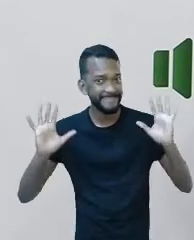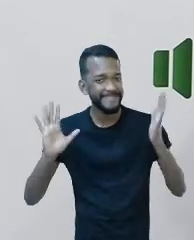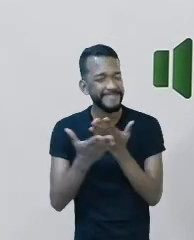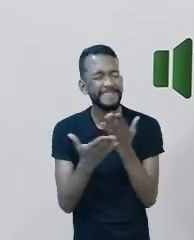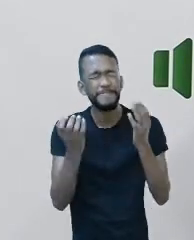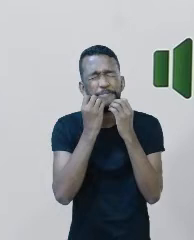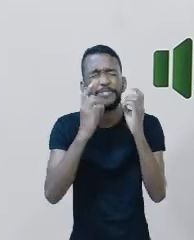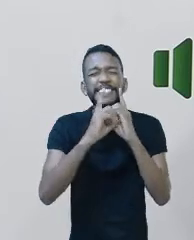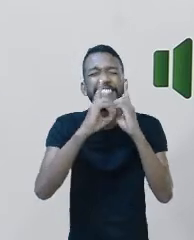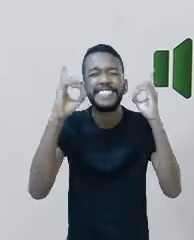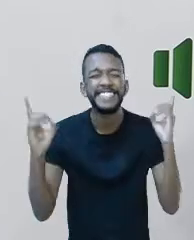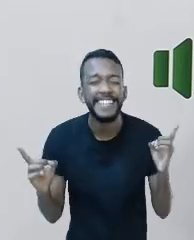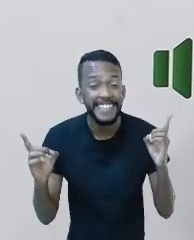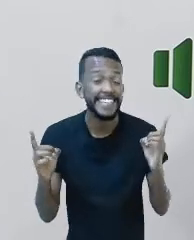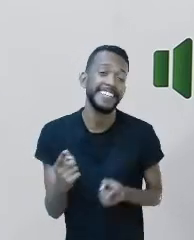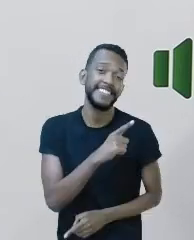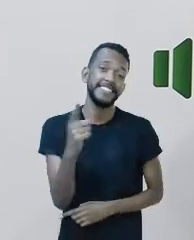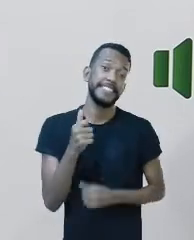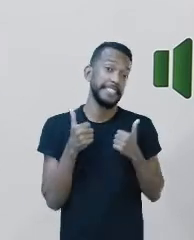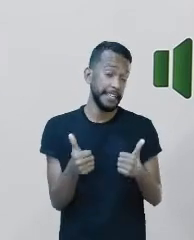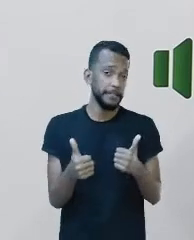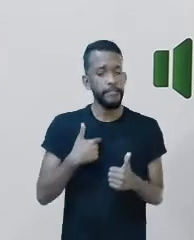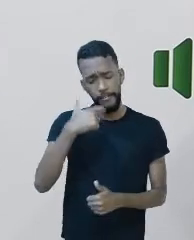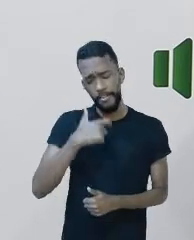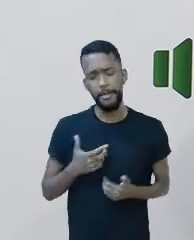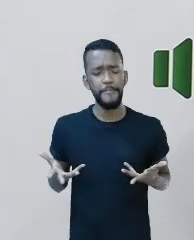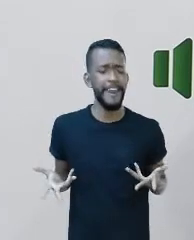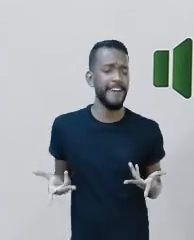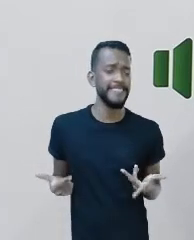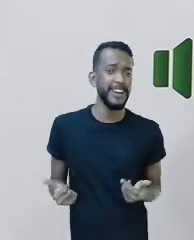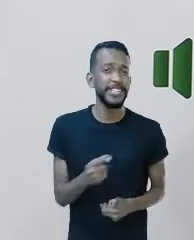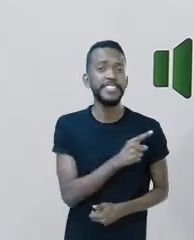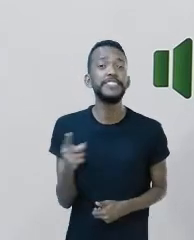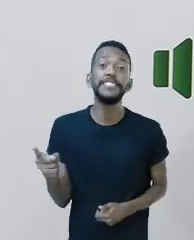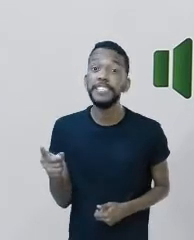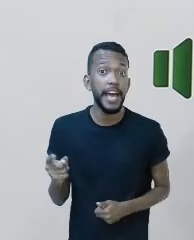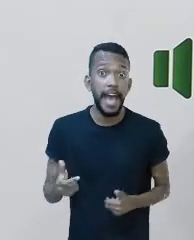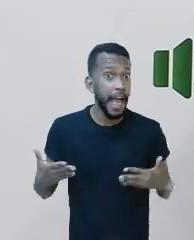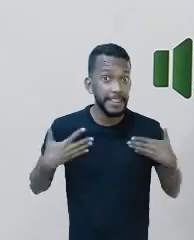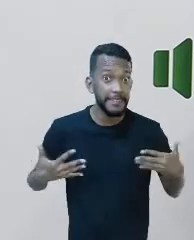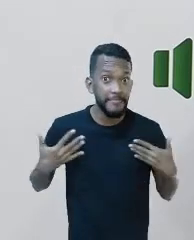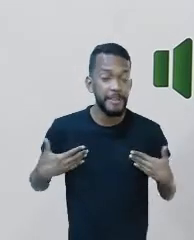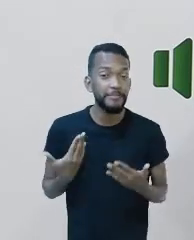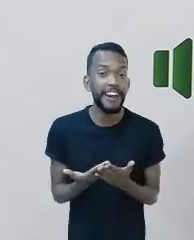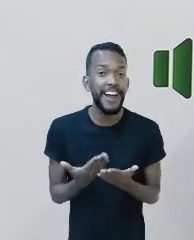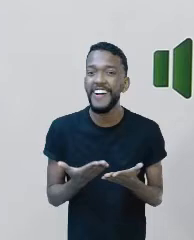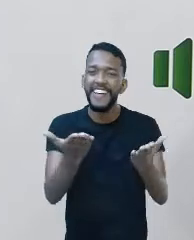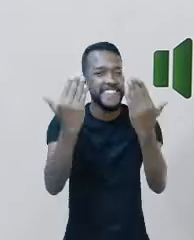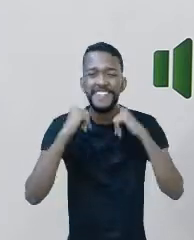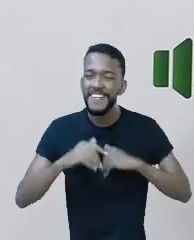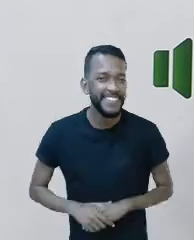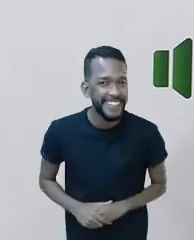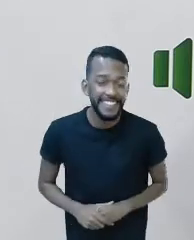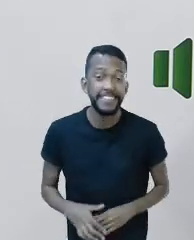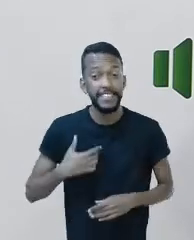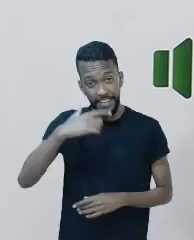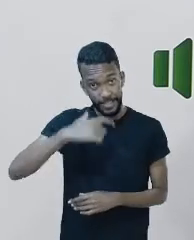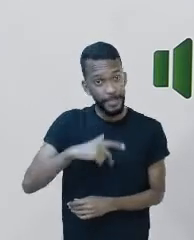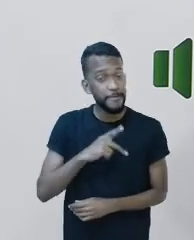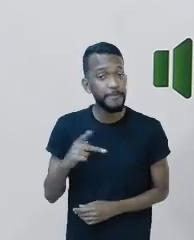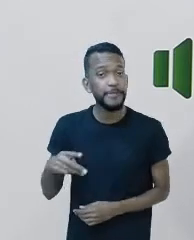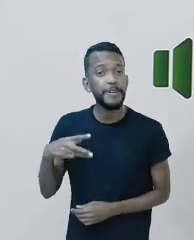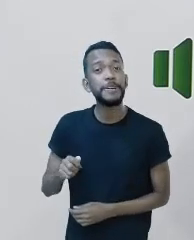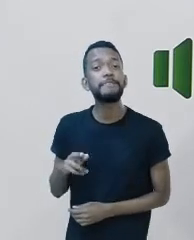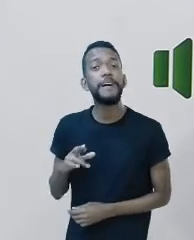pessoal, bom dia! Como é que vocês estão? Eu estou maravilhosa, vi vocês aí animados para a aula. Vamos lá, minha gente! Eu sou a professora